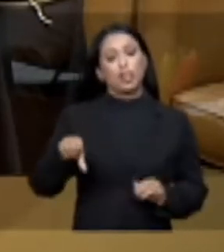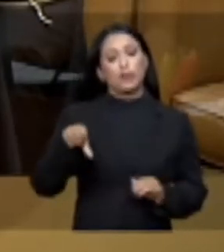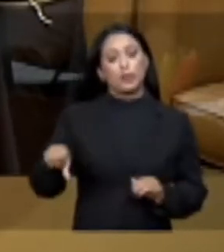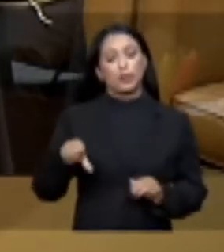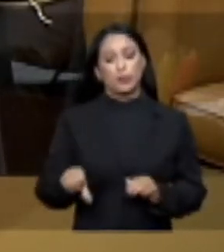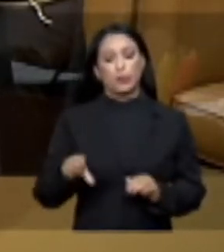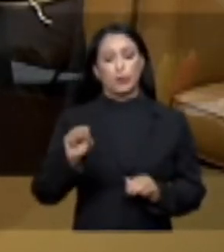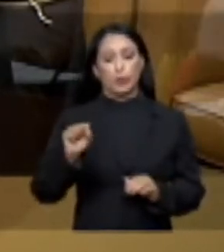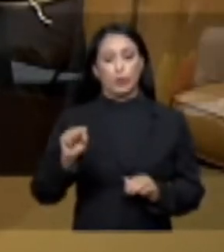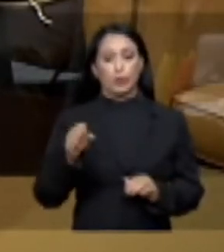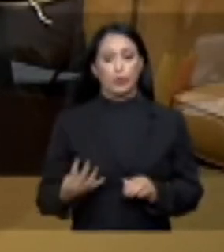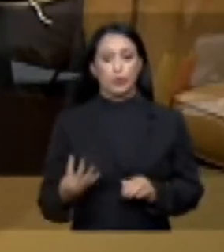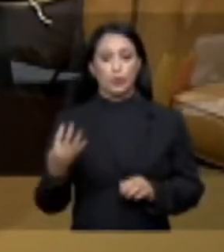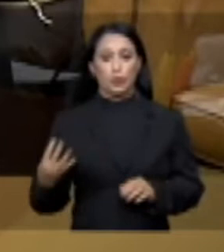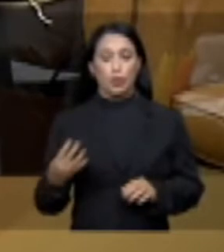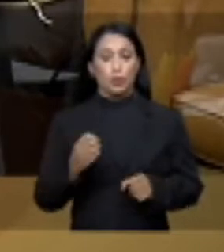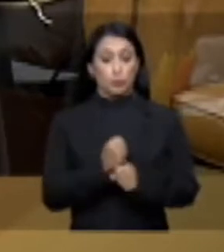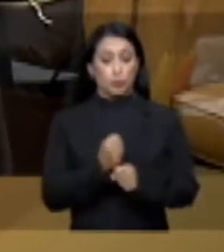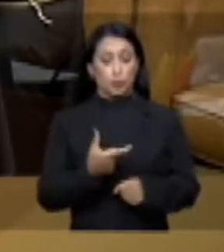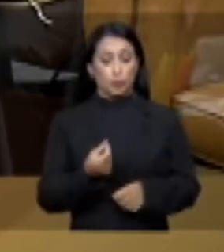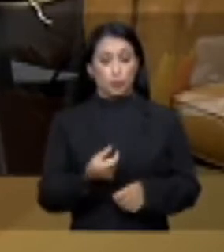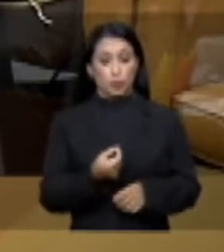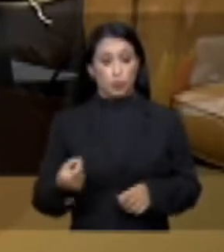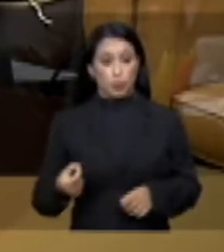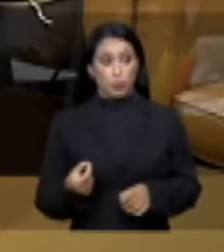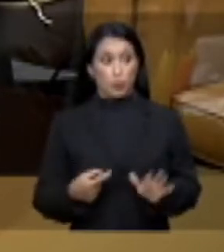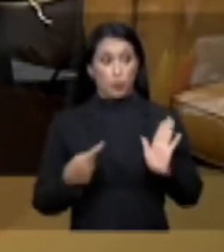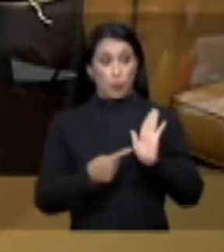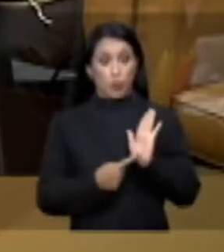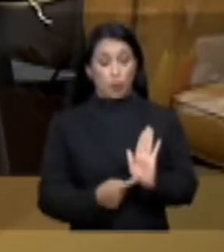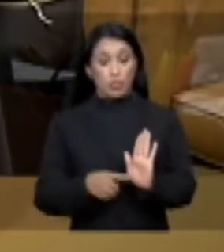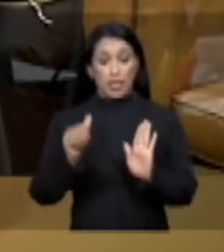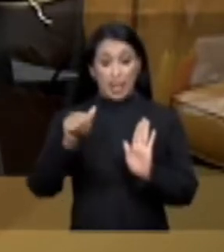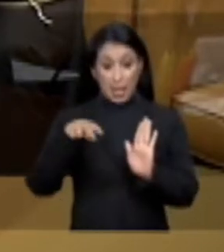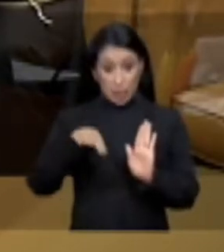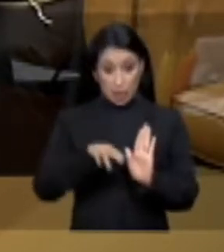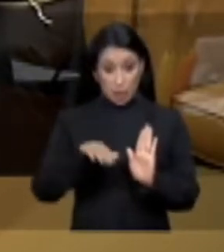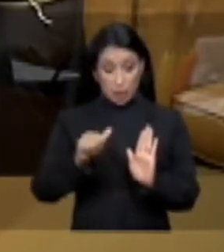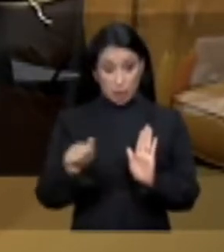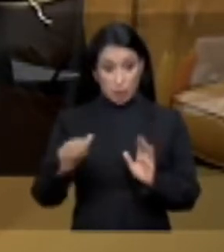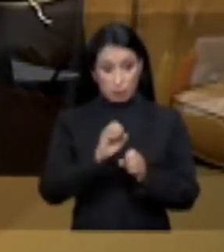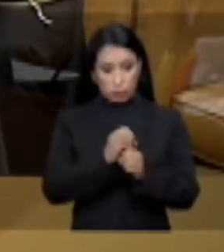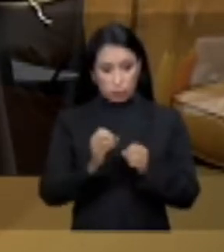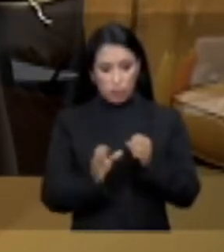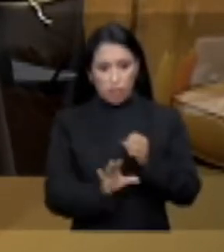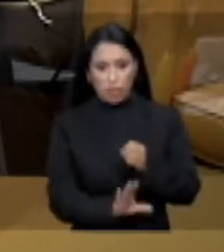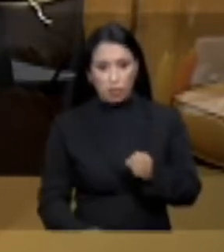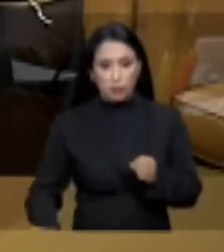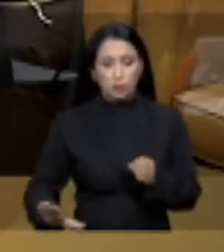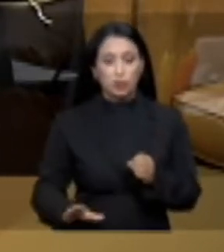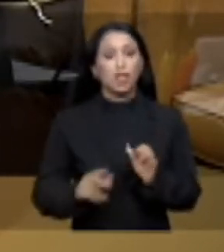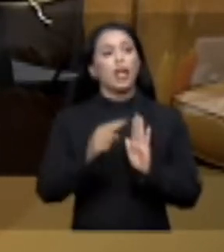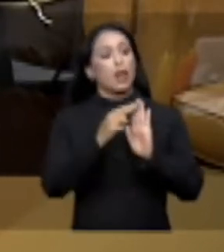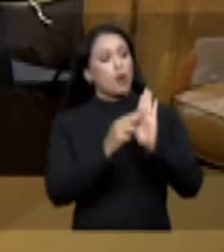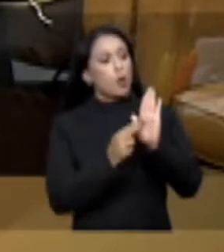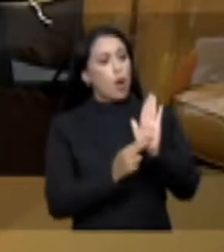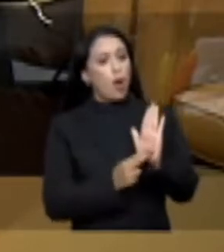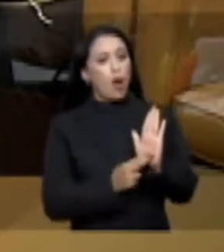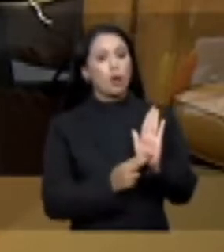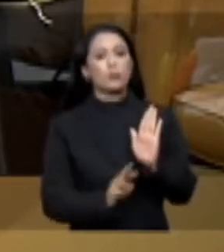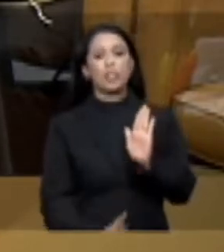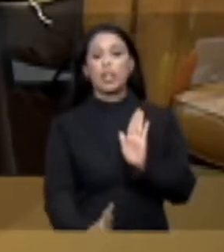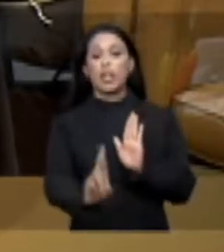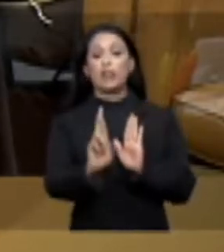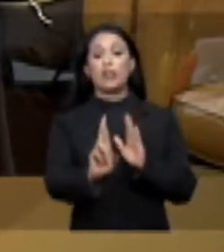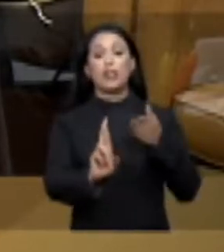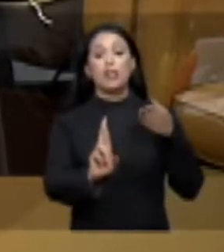9984 de 2000 passa a determinar expressamente que a Agência Nacional de Águas e Saneamento estabeleça normas de referência